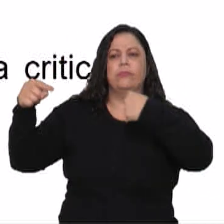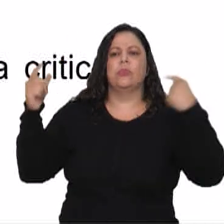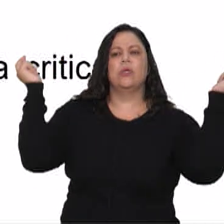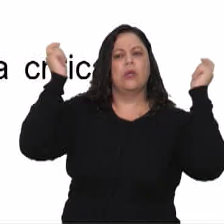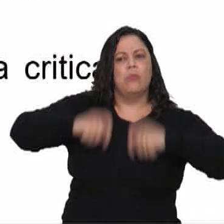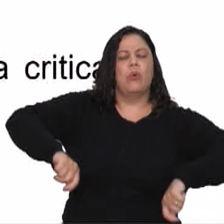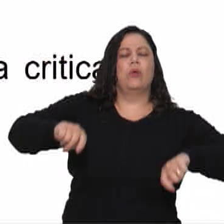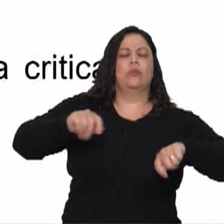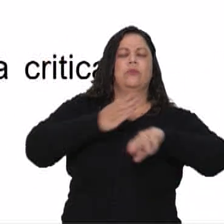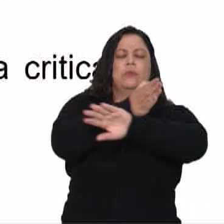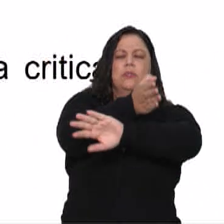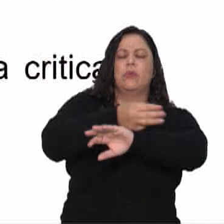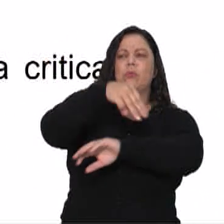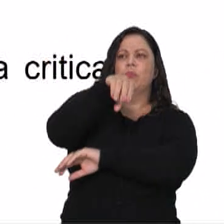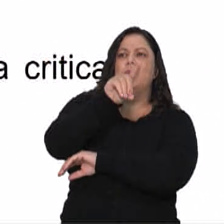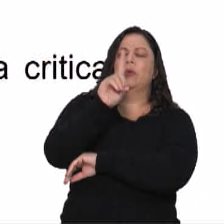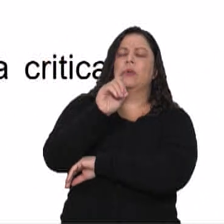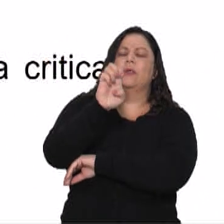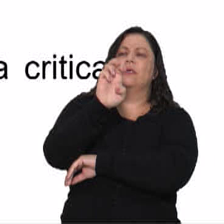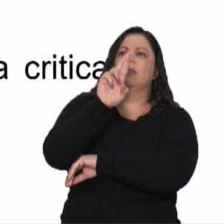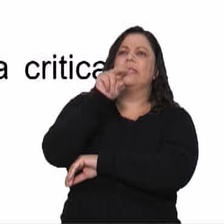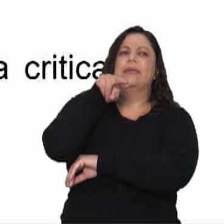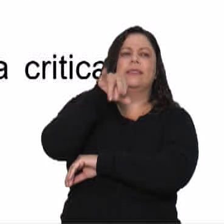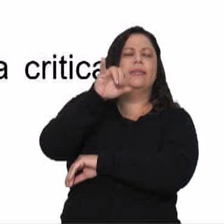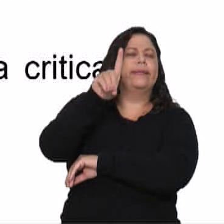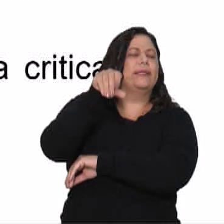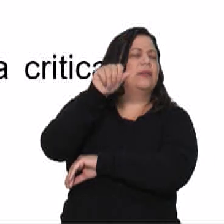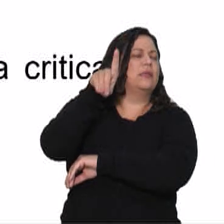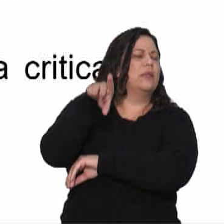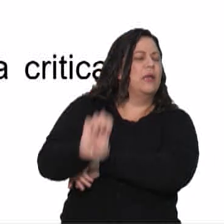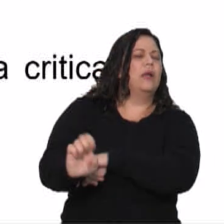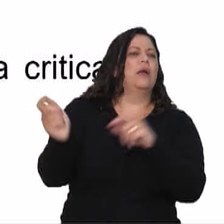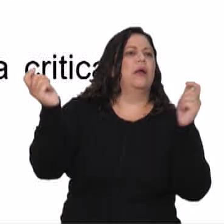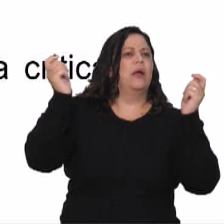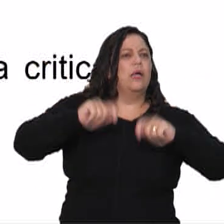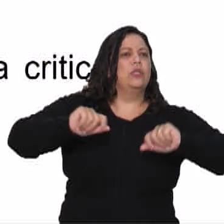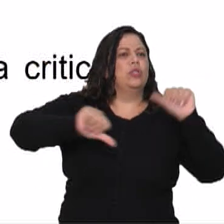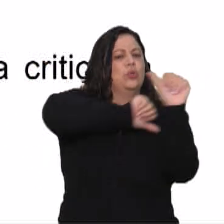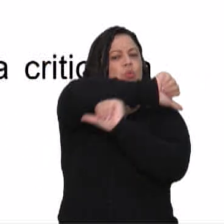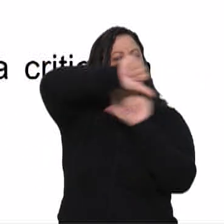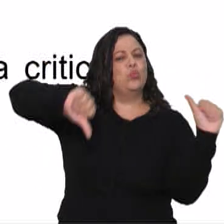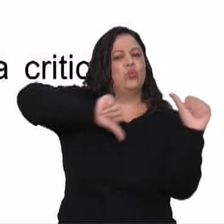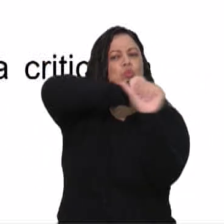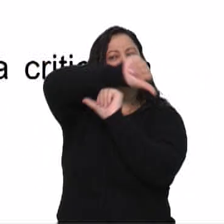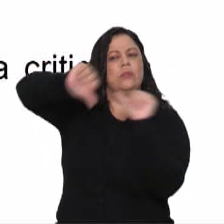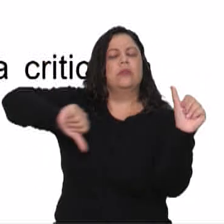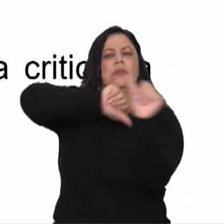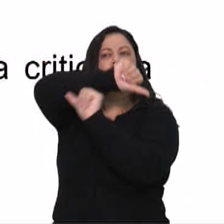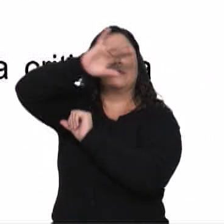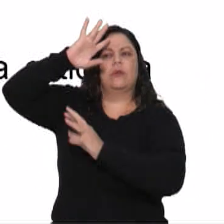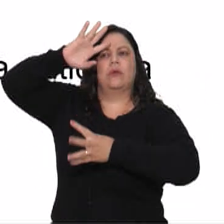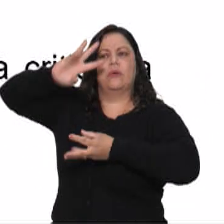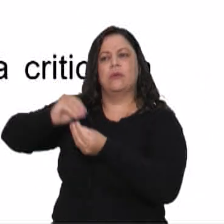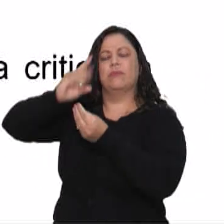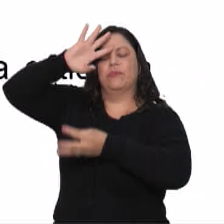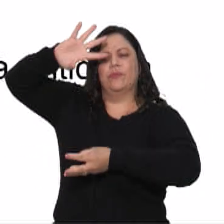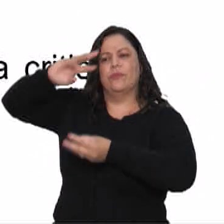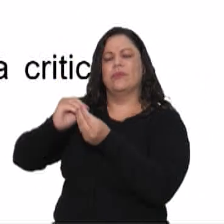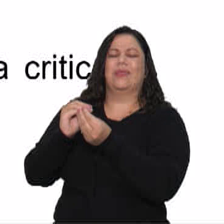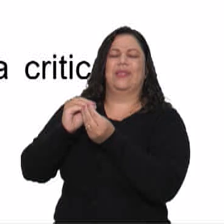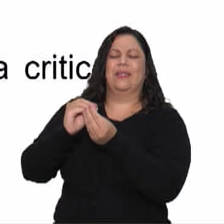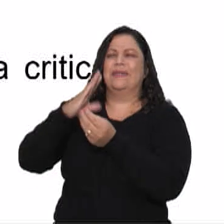modernidade. Hegel utiliza a ideia de devir e de que todas as coisas se transformam para chegar à ideia de que existe um